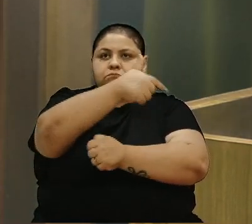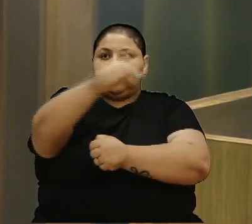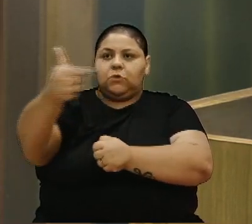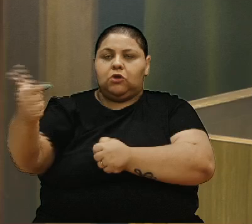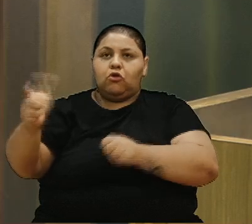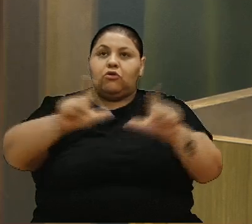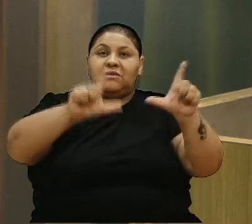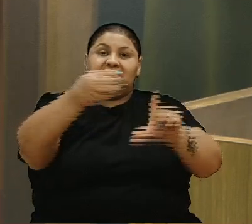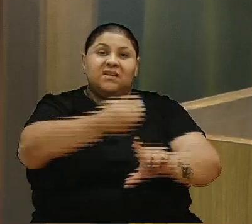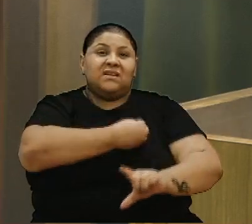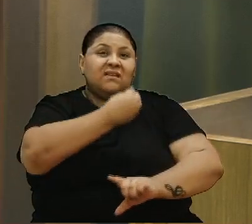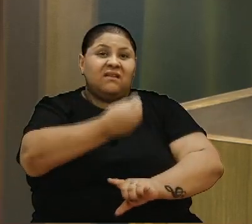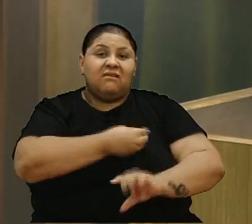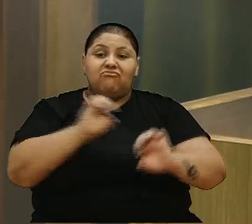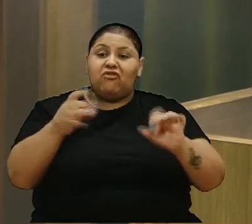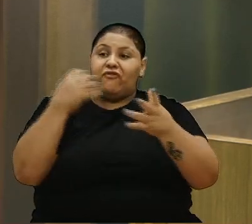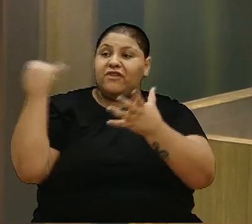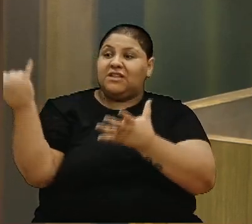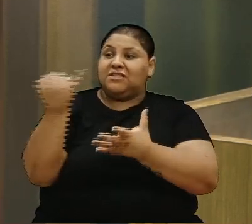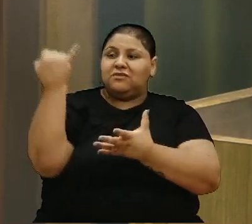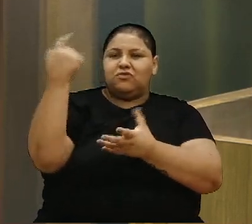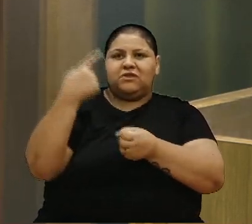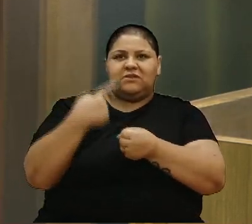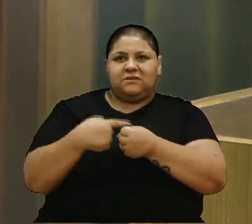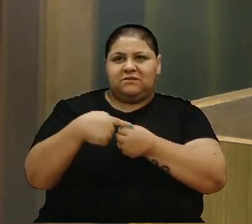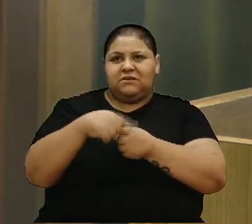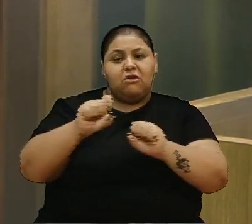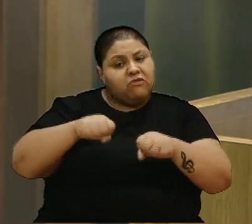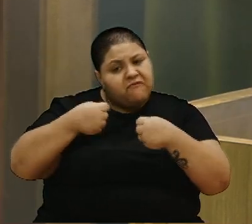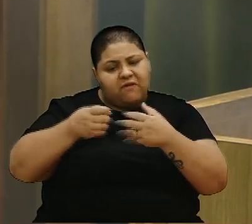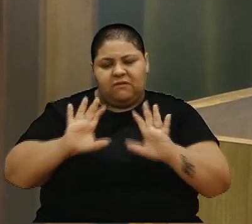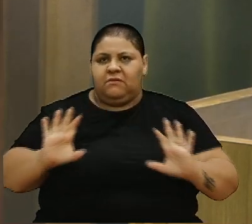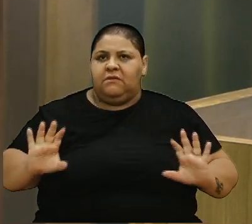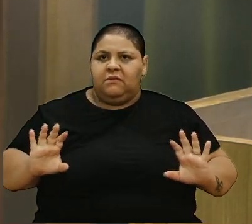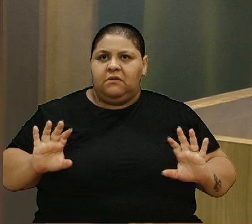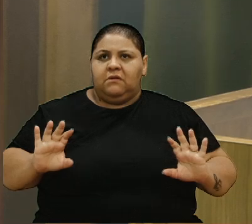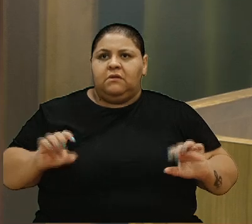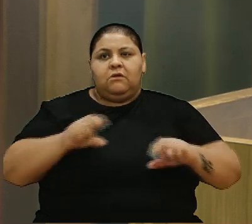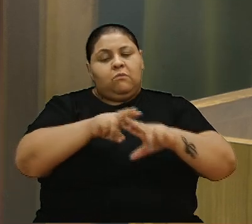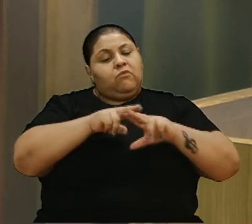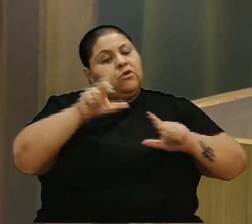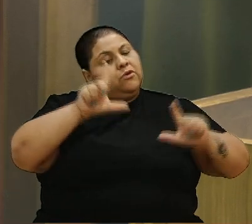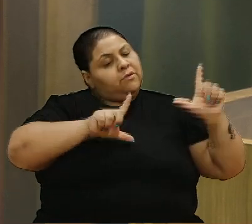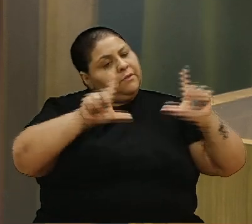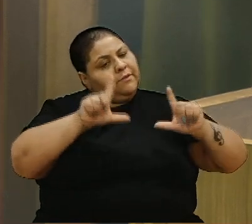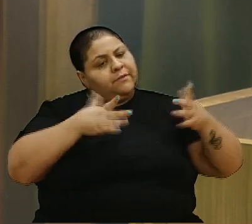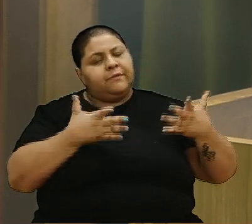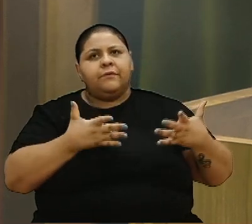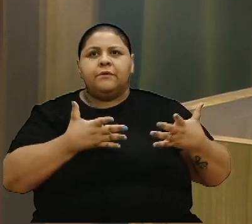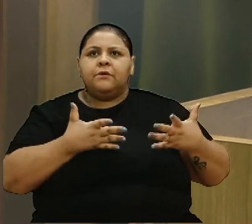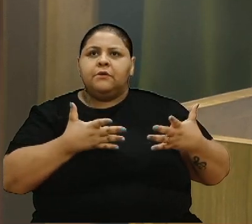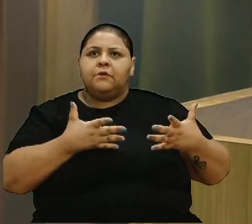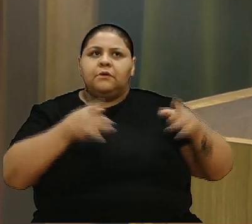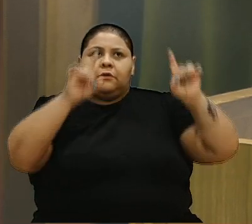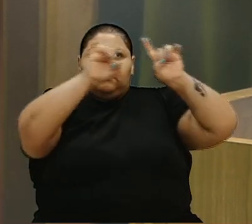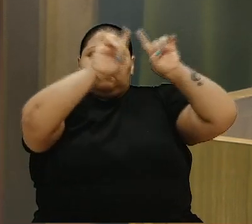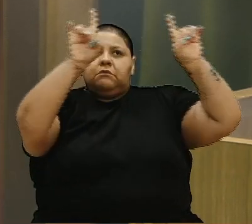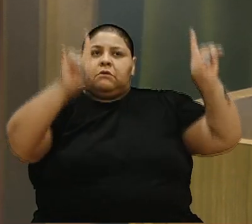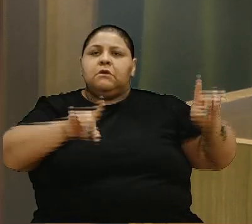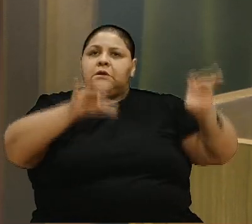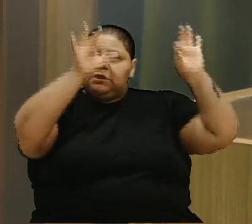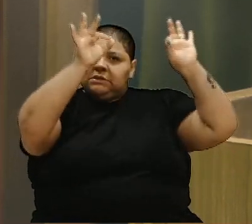transmissões ao vivo de eventos importantes para a nossa cidade. Eu defendo isso. Mas, para isso, a nossa TV, a nossa equipe, que é bem enxuta